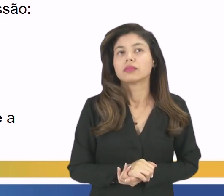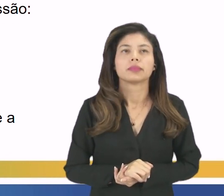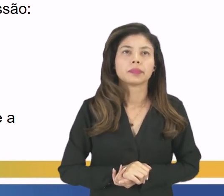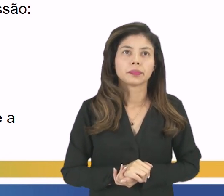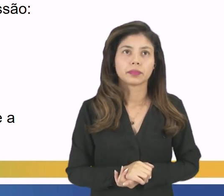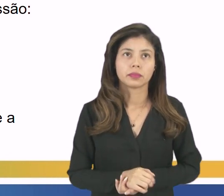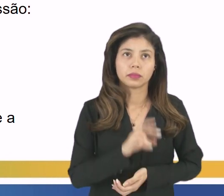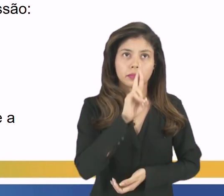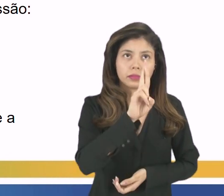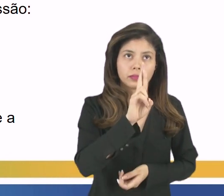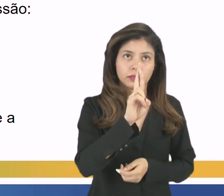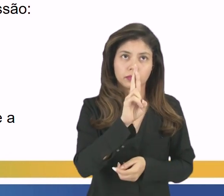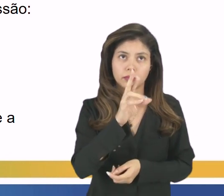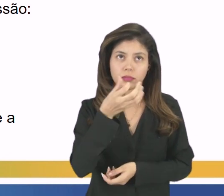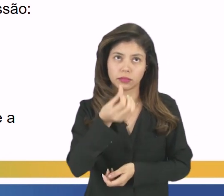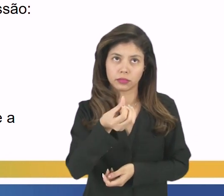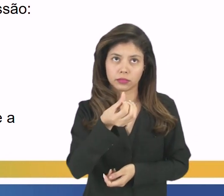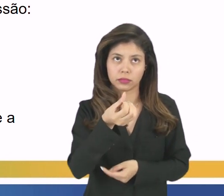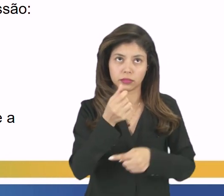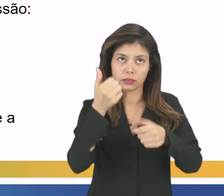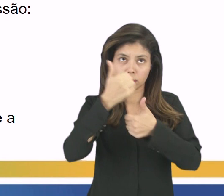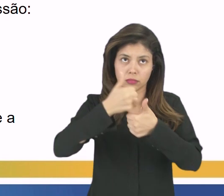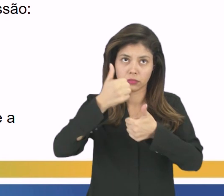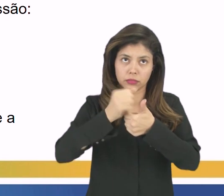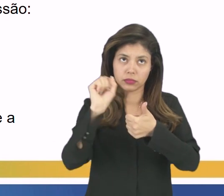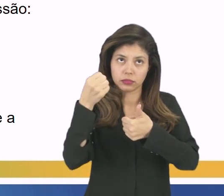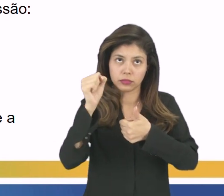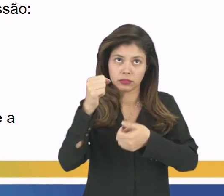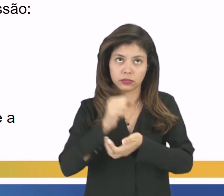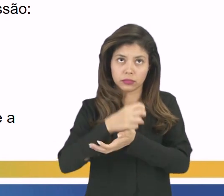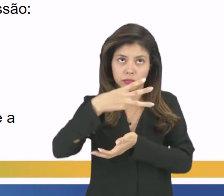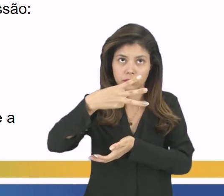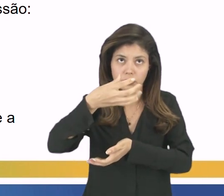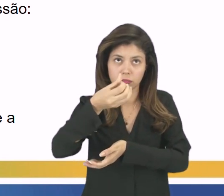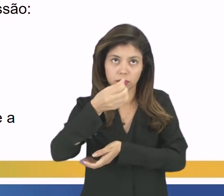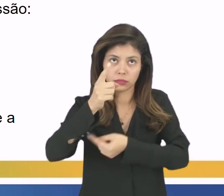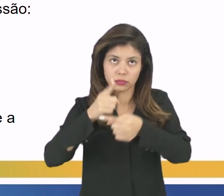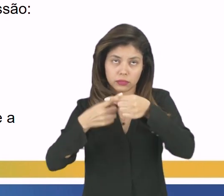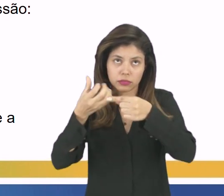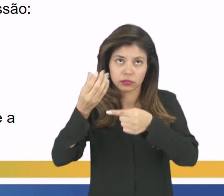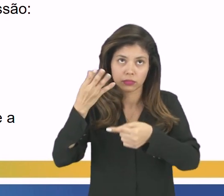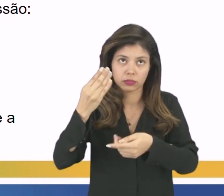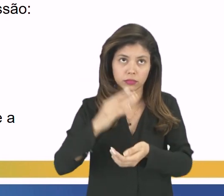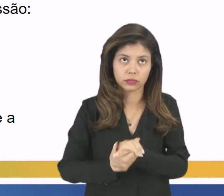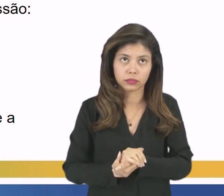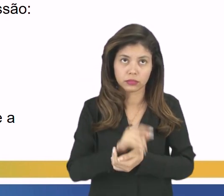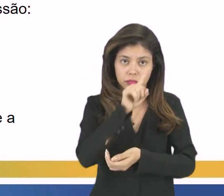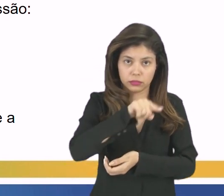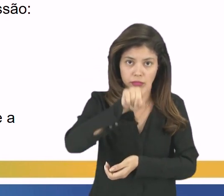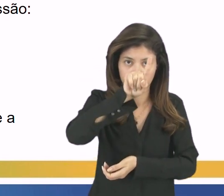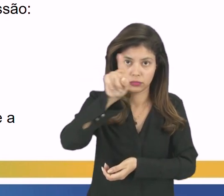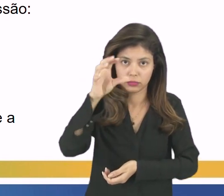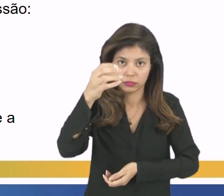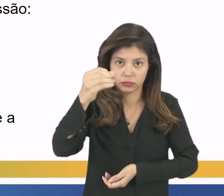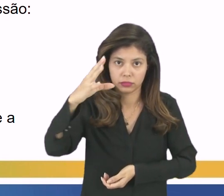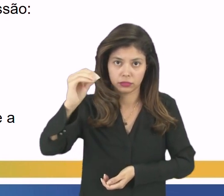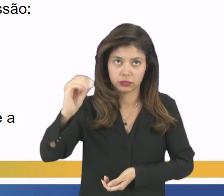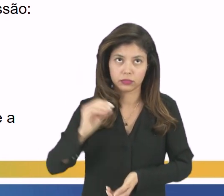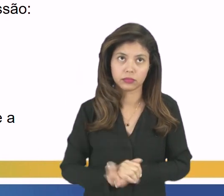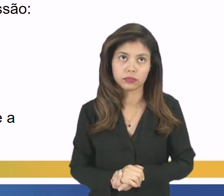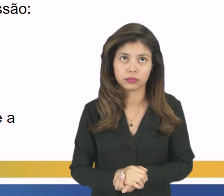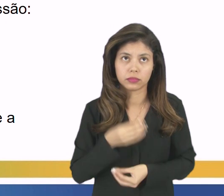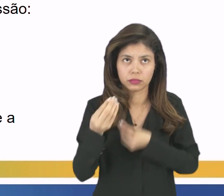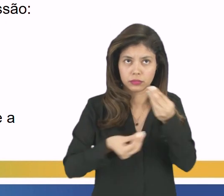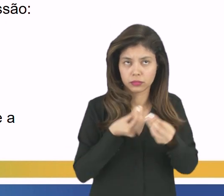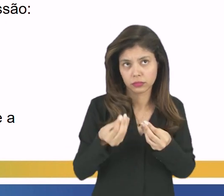Certo? R é 6, a altura é 8, substituindo, eu vou ter 36 mais 64, que vai nos dar 100. Como aqui está